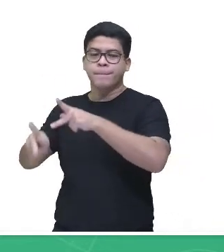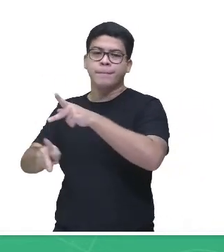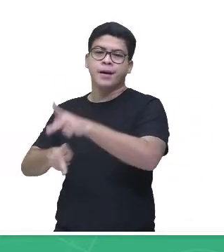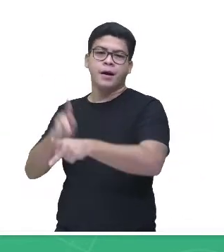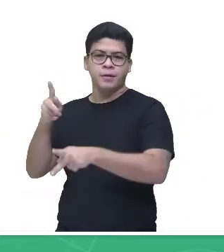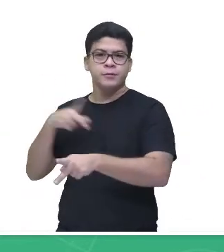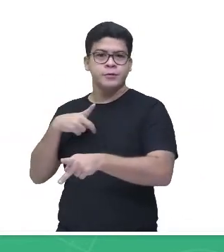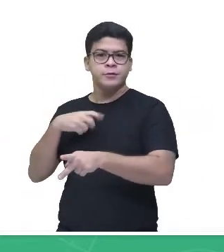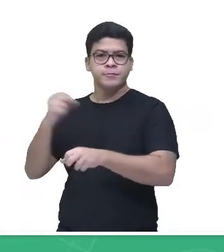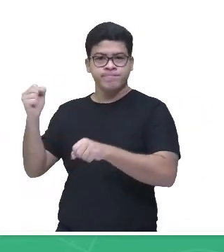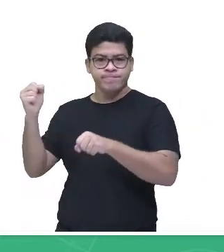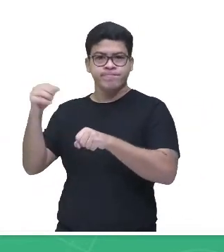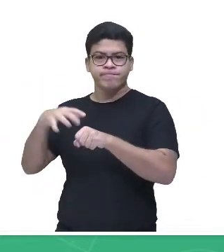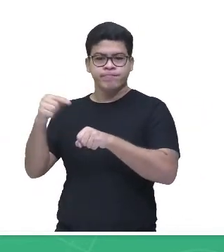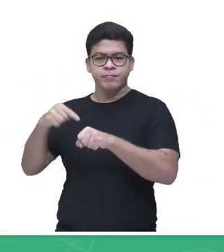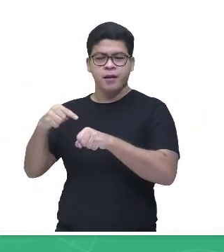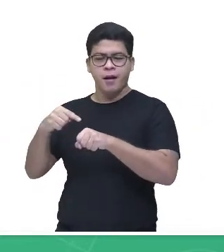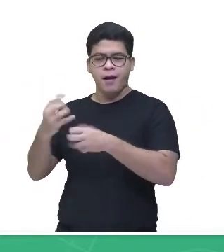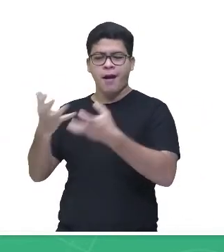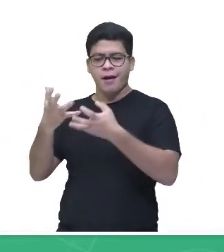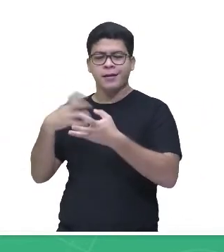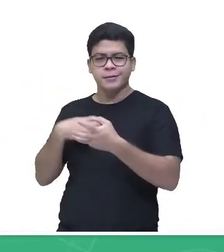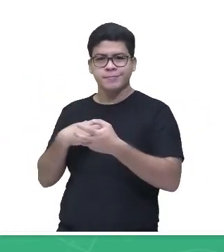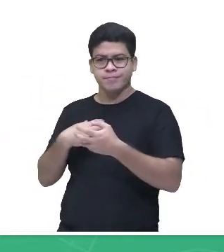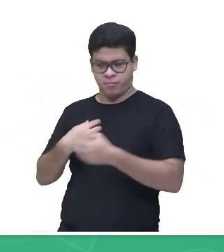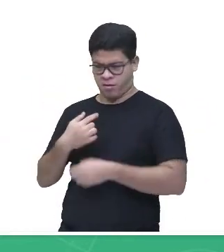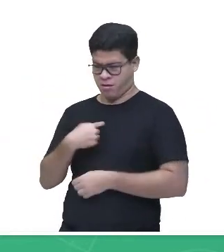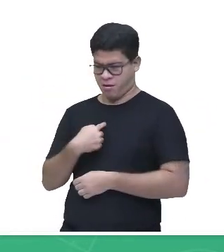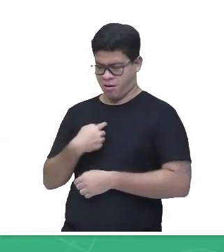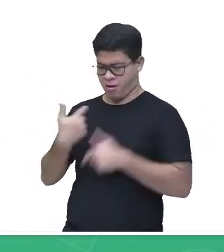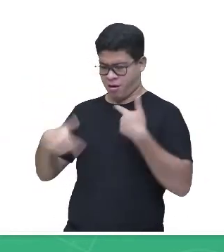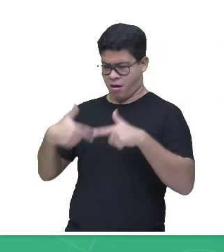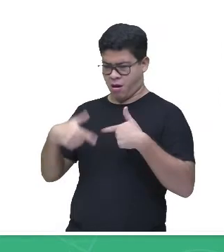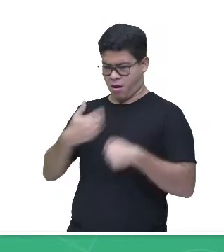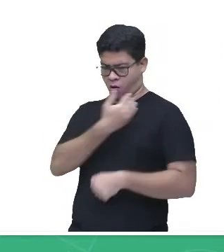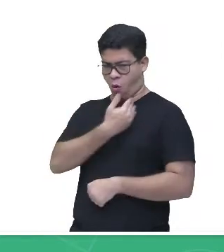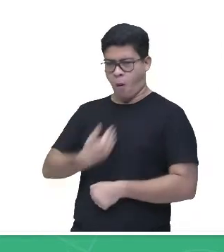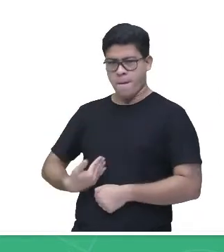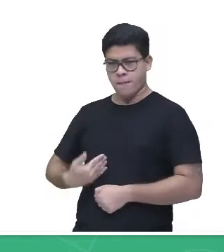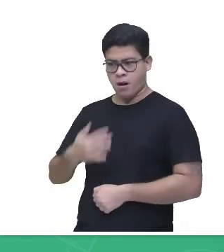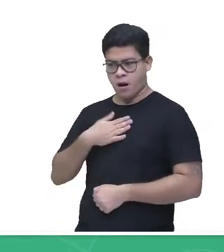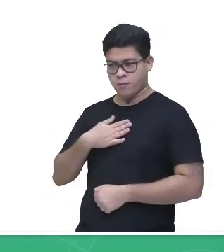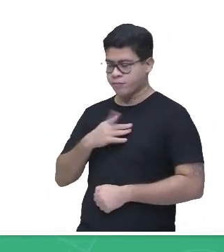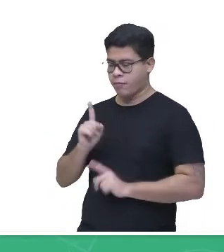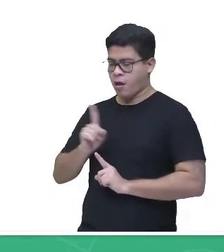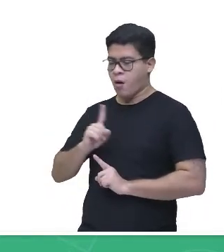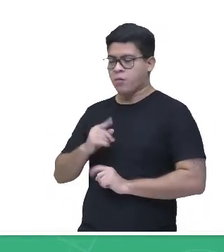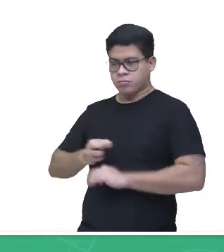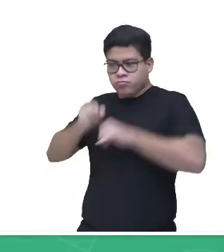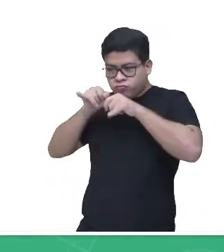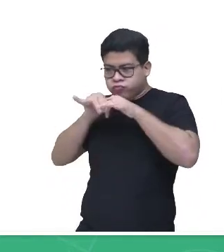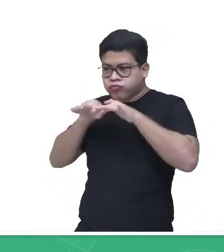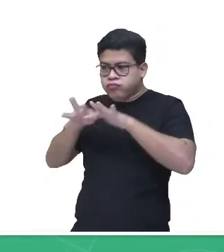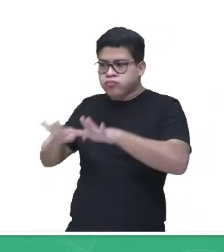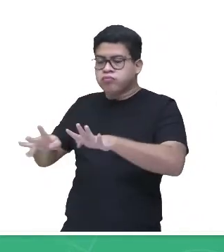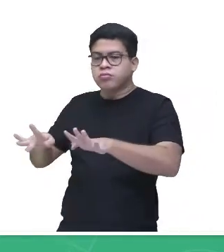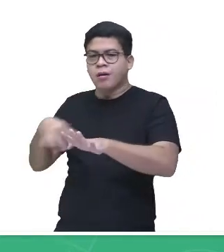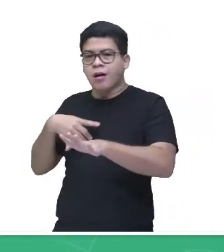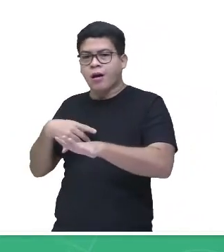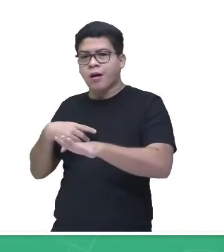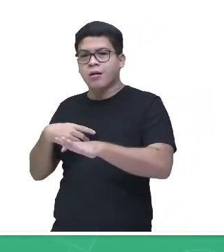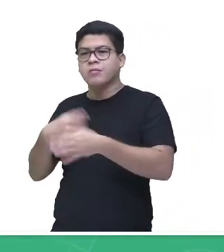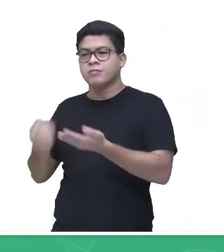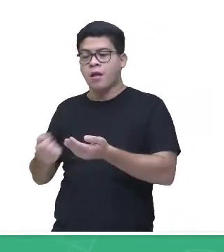iluminismo trazia. Governar para mim, por mim ou para o povo. Então ele vai ali criar